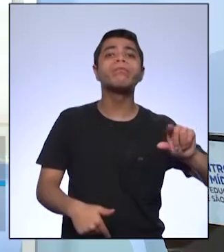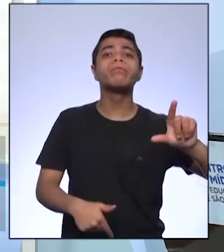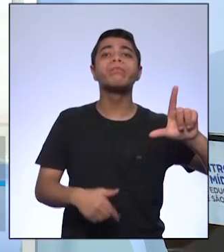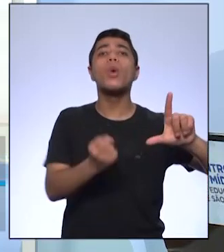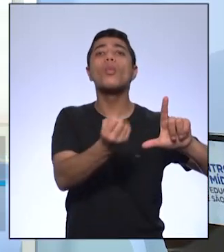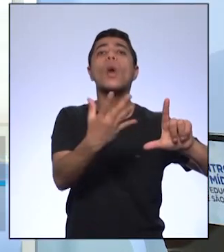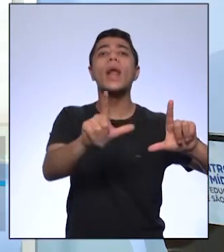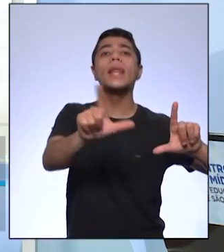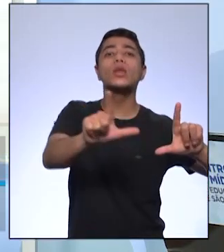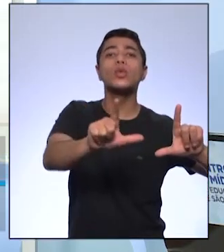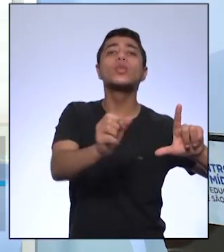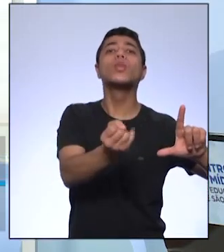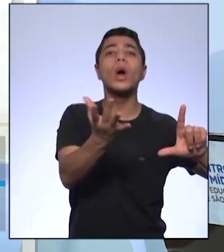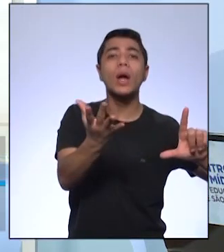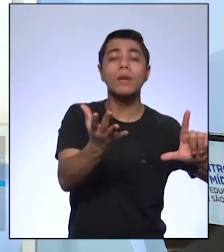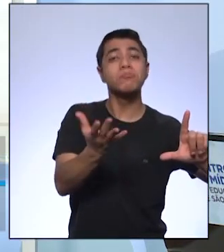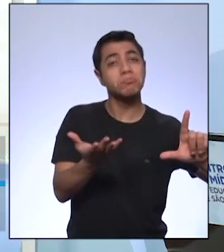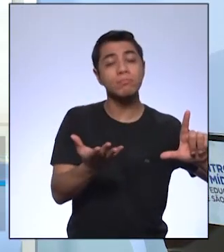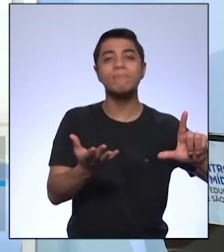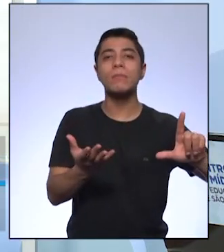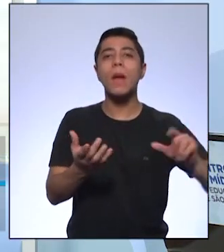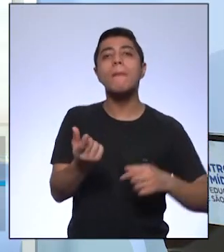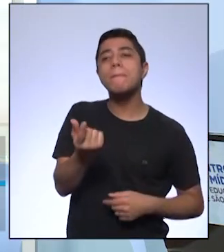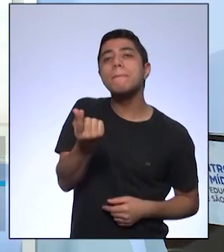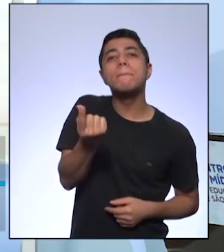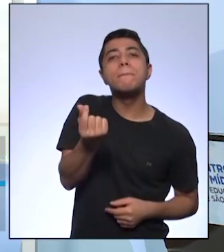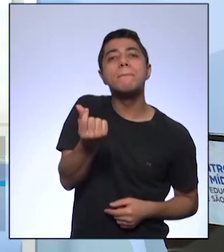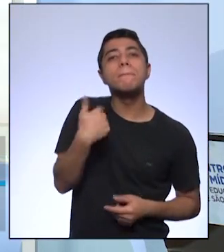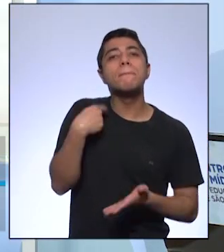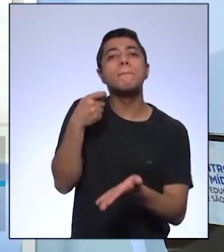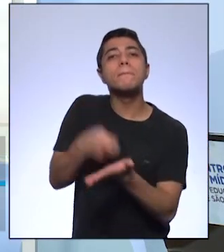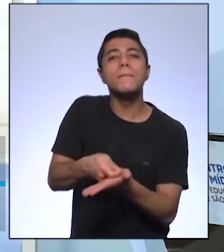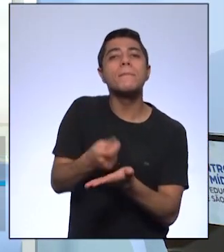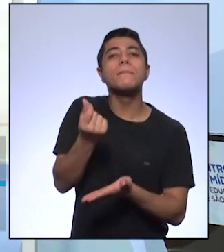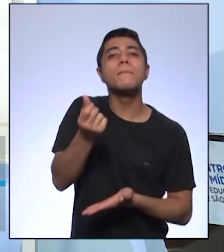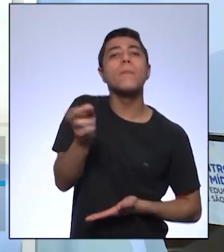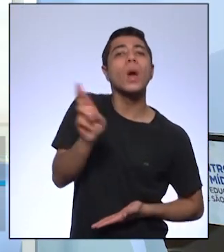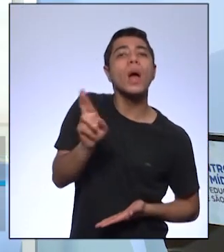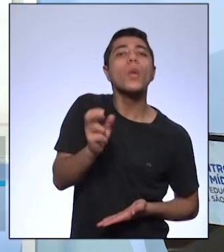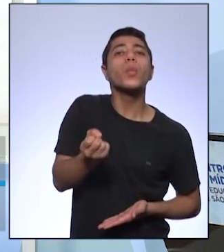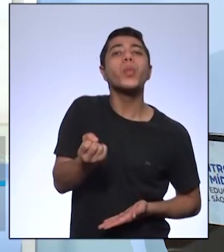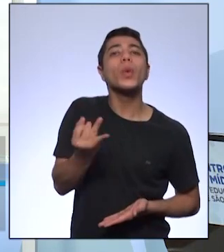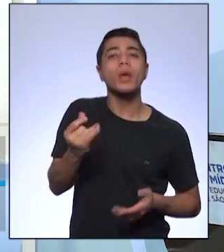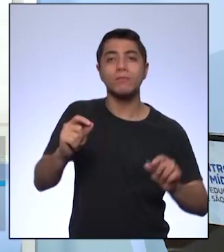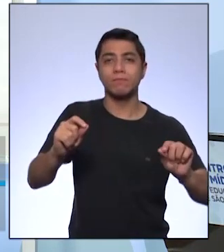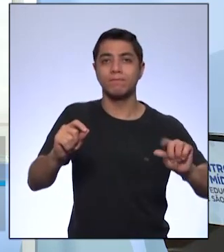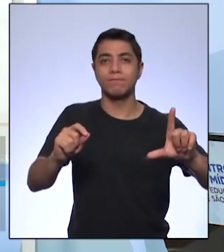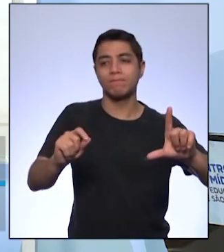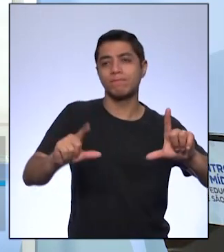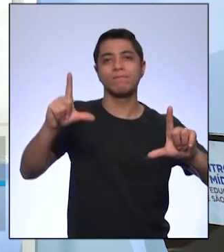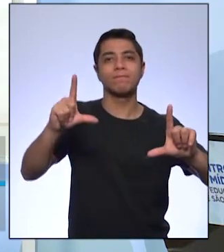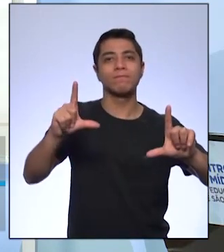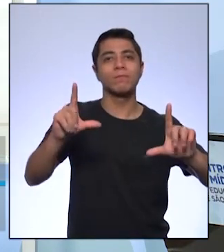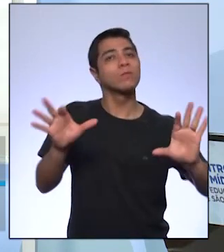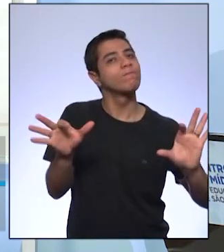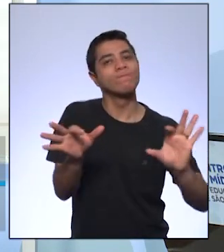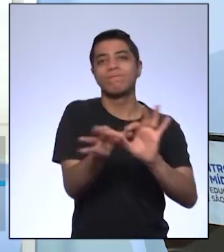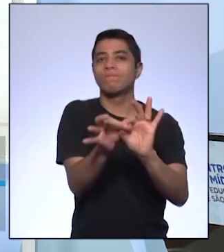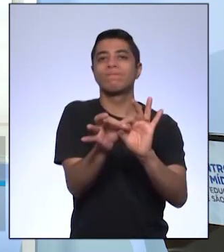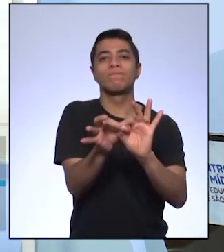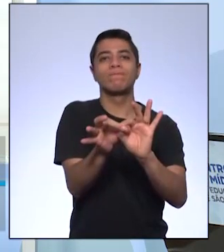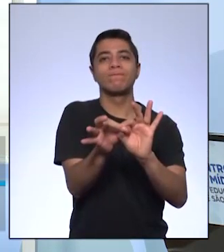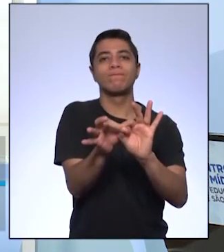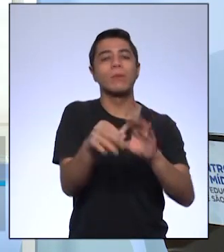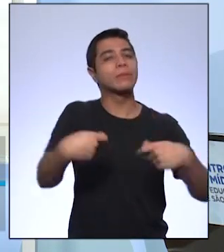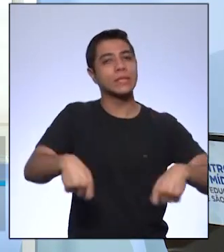que eu vou abastecer o carro, ela depende necessariamente de quanto que eu vou pagar e ao contrário também. Eu posso chegar lá no posto e dizer, eu